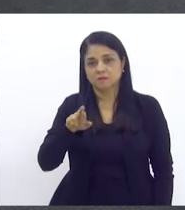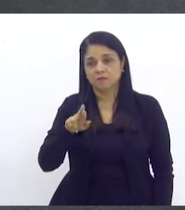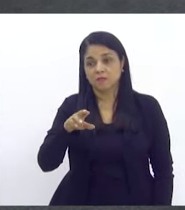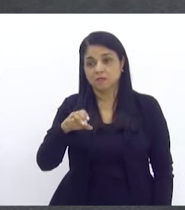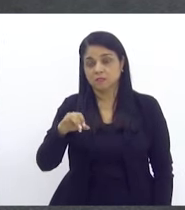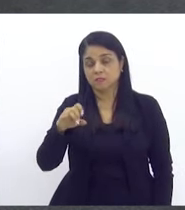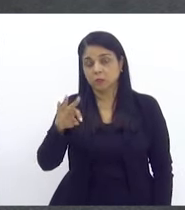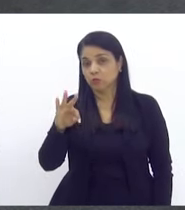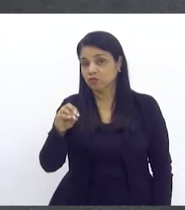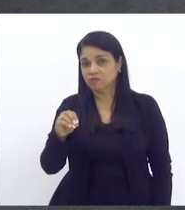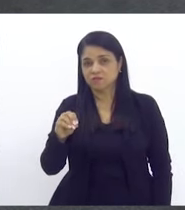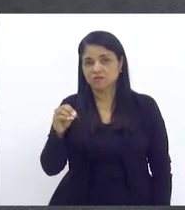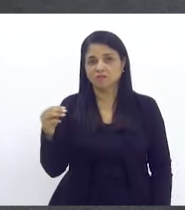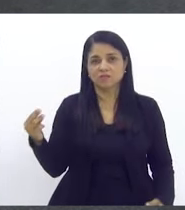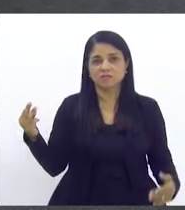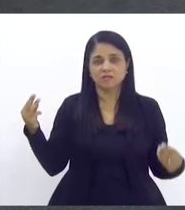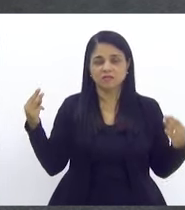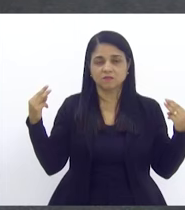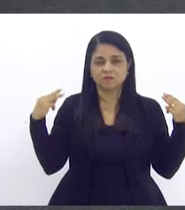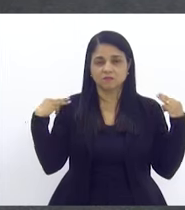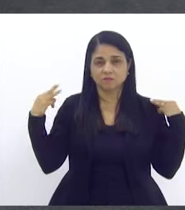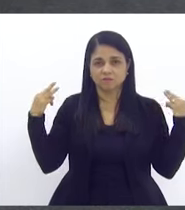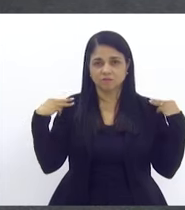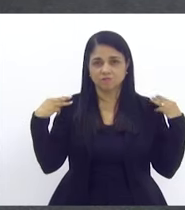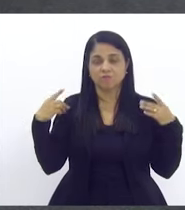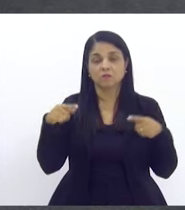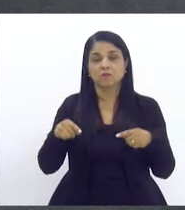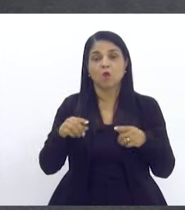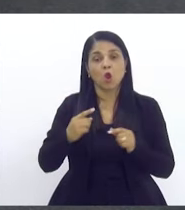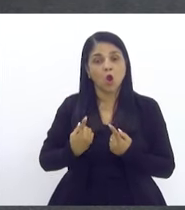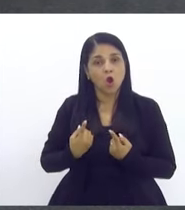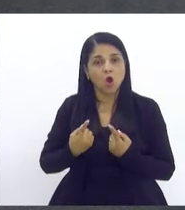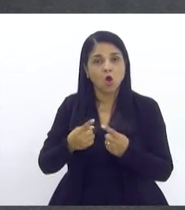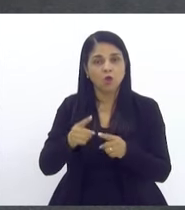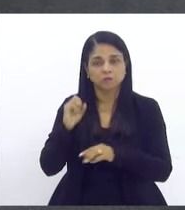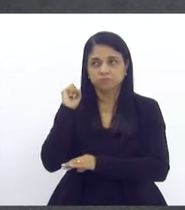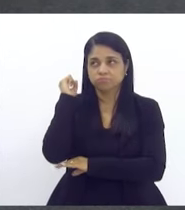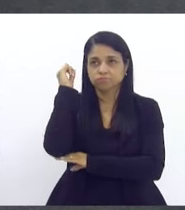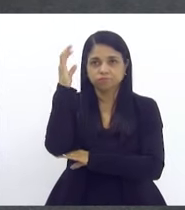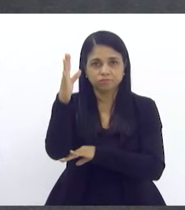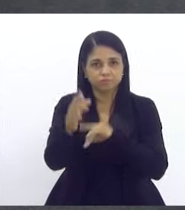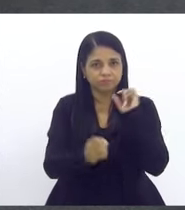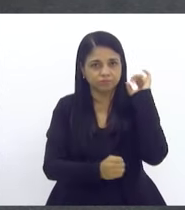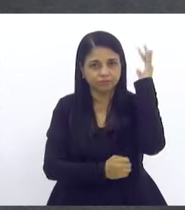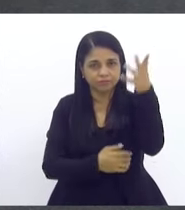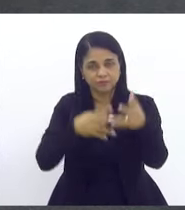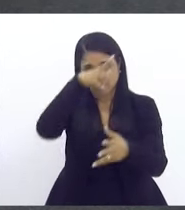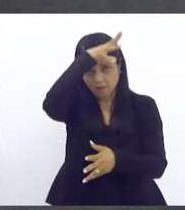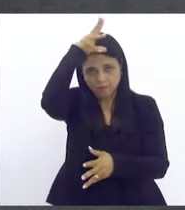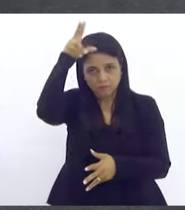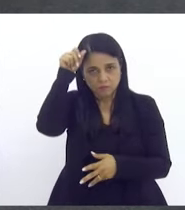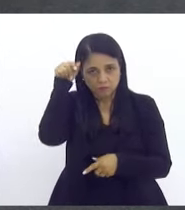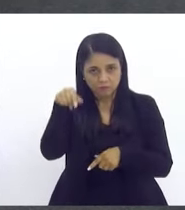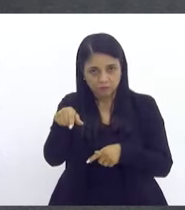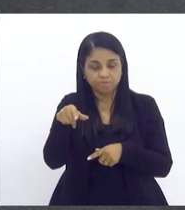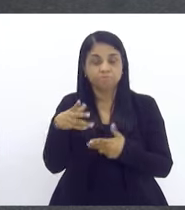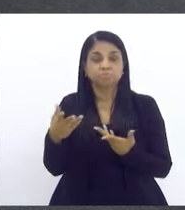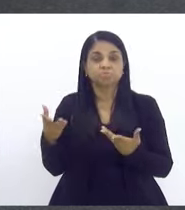foi essencial para o combate do desmatamento da Amazônia. Agora, especificamente no Rio de Janeiro, nesse